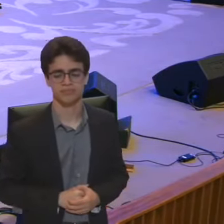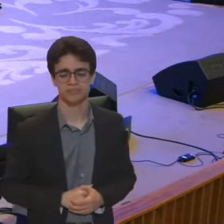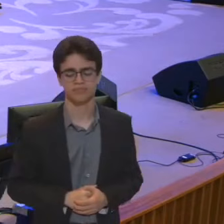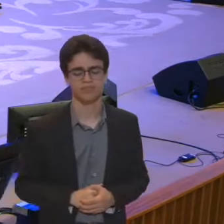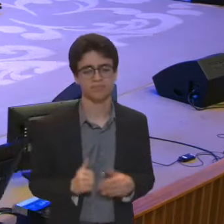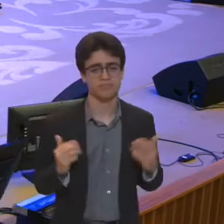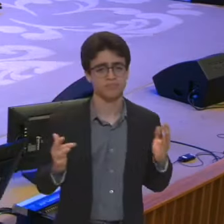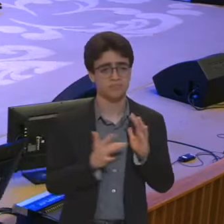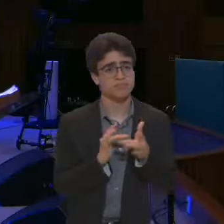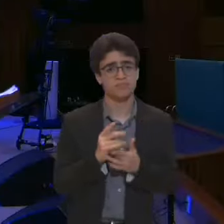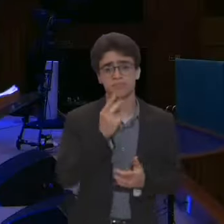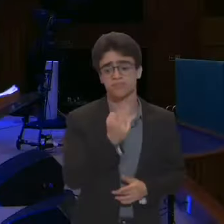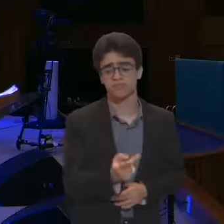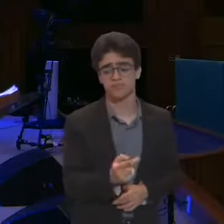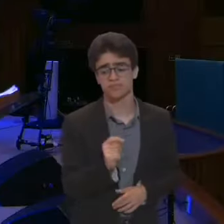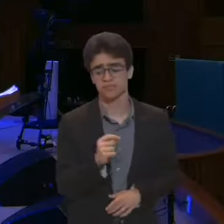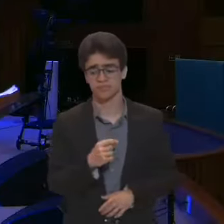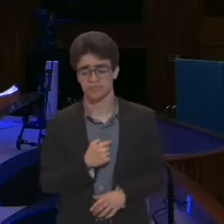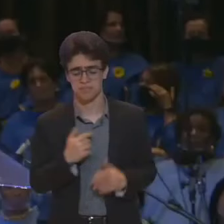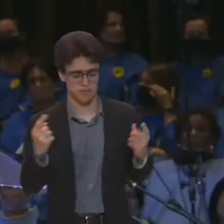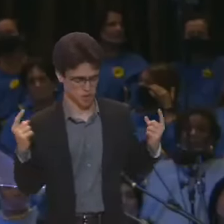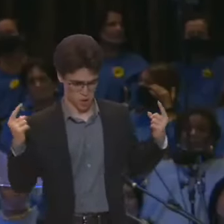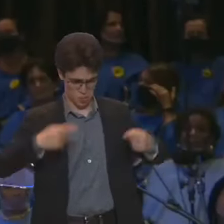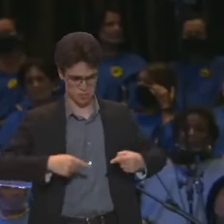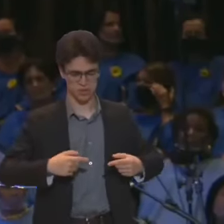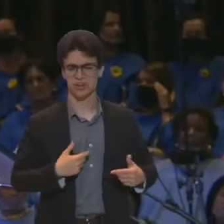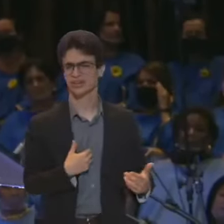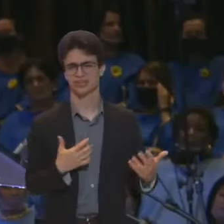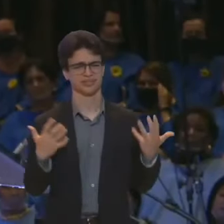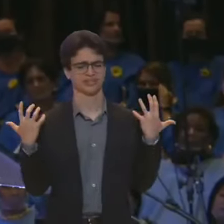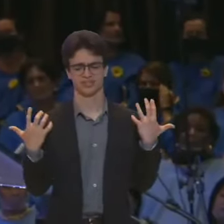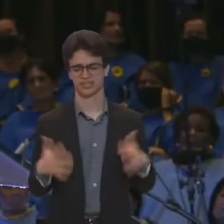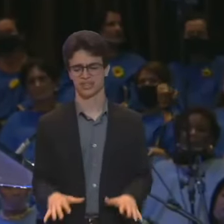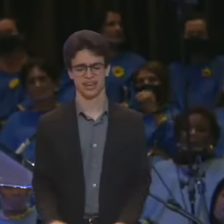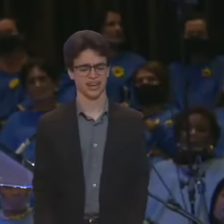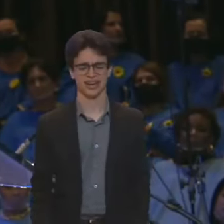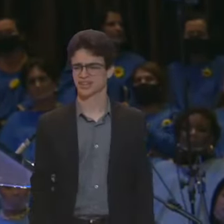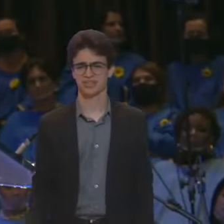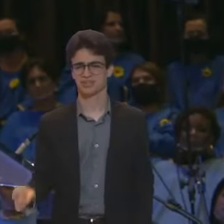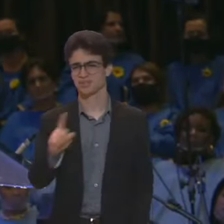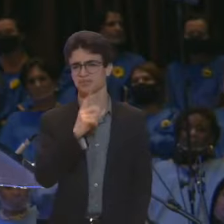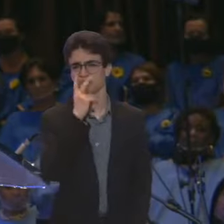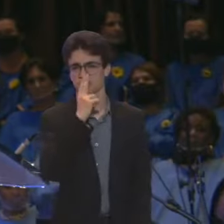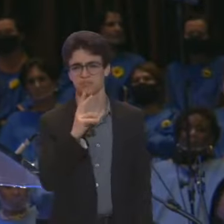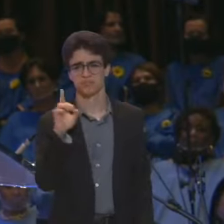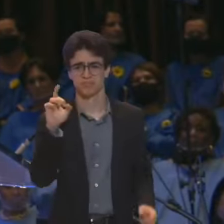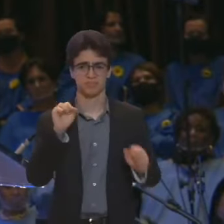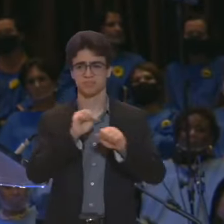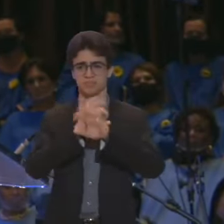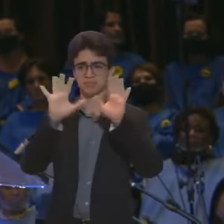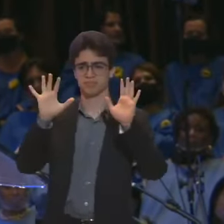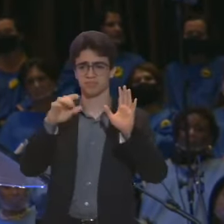Por isso que Jesus diz, eu não quero competidor, eu não quero gente que queira dividir minha glória com